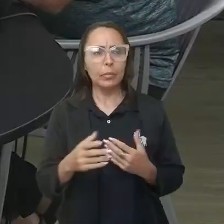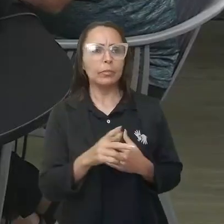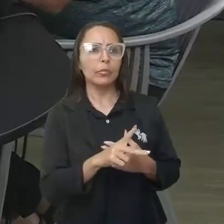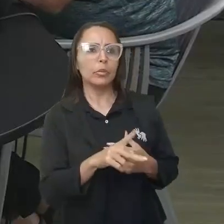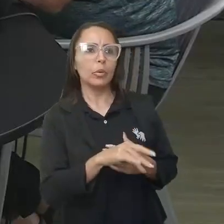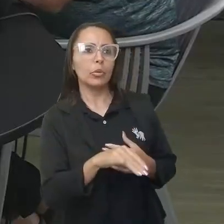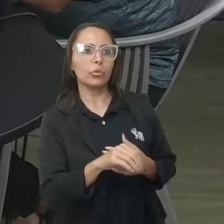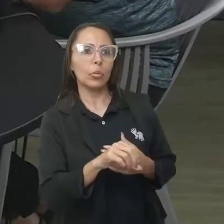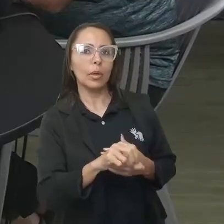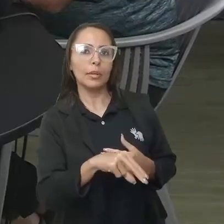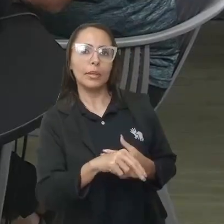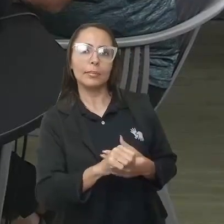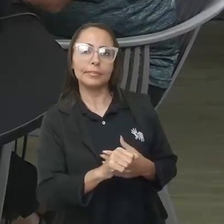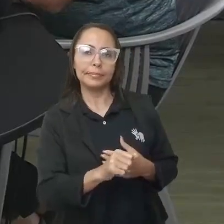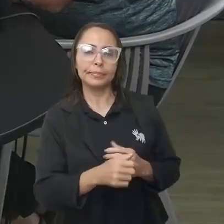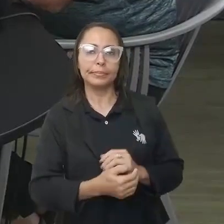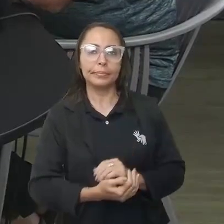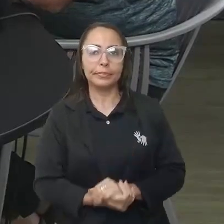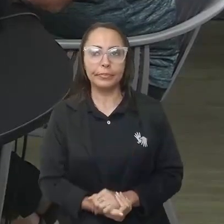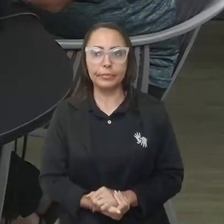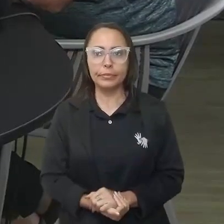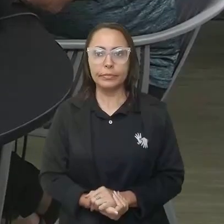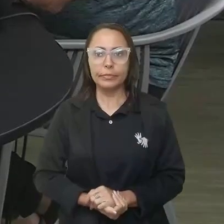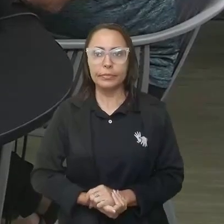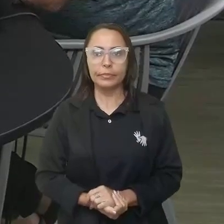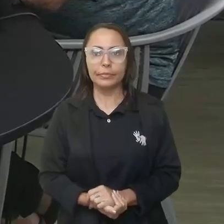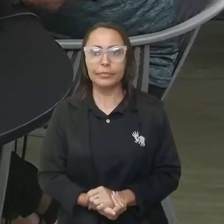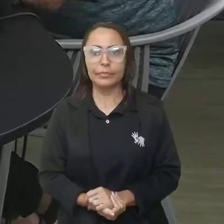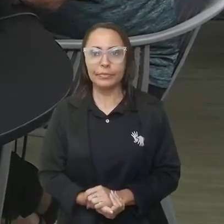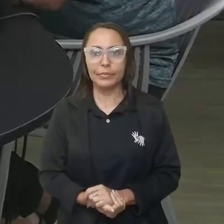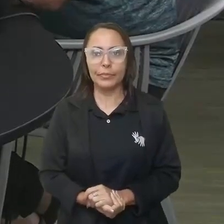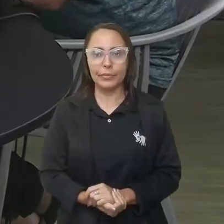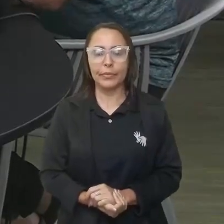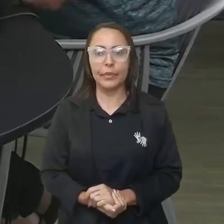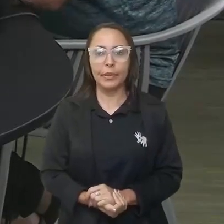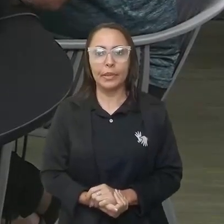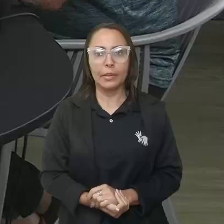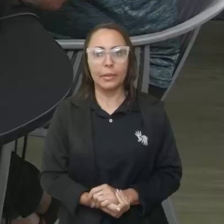vamos lá. Eita, coisa boa. Eu acho muito massa quando faço esse tipo.